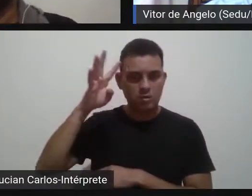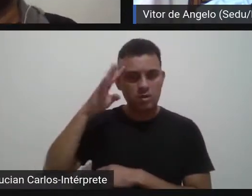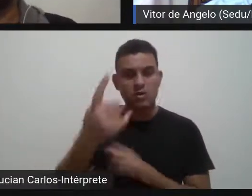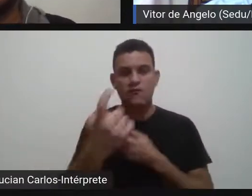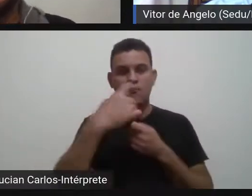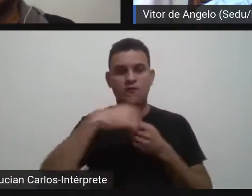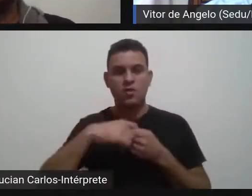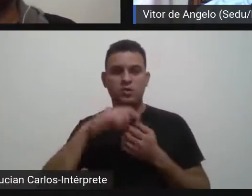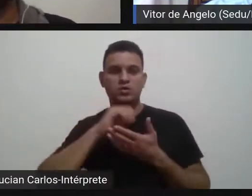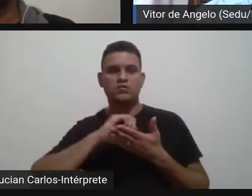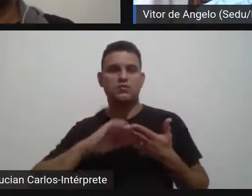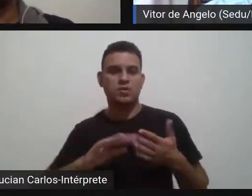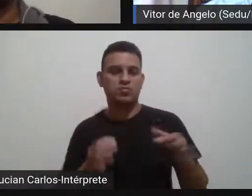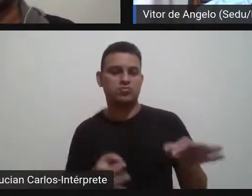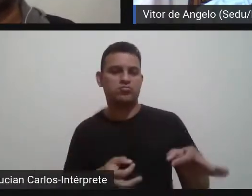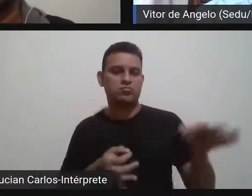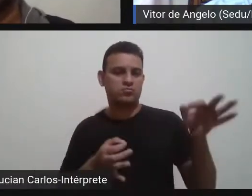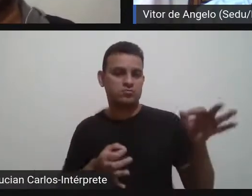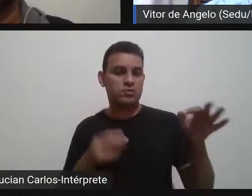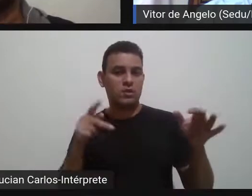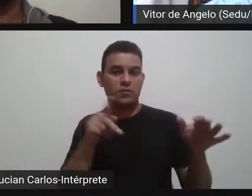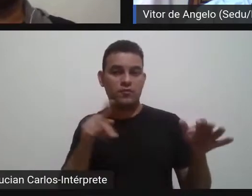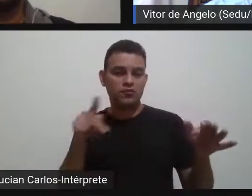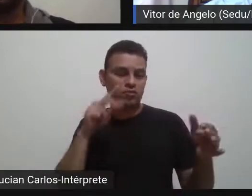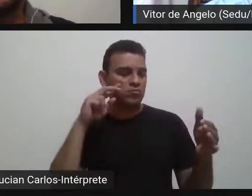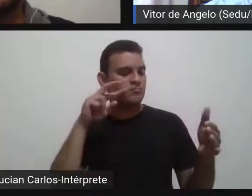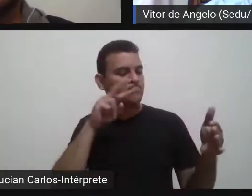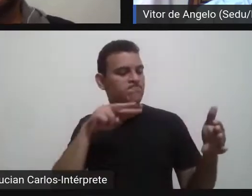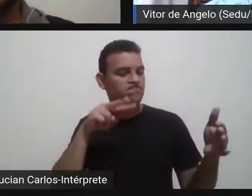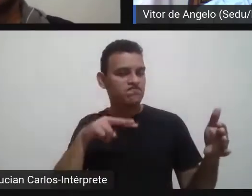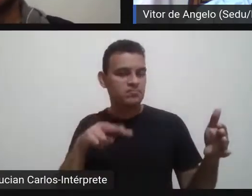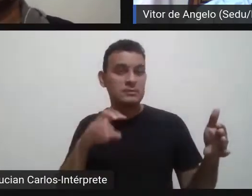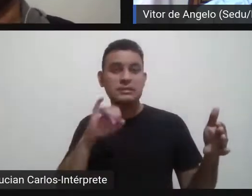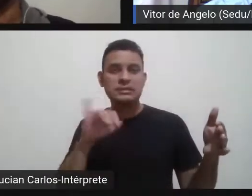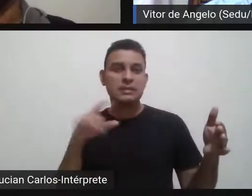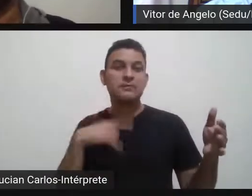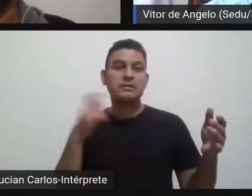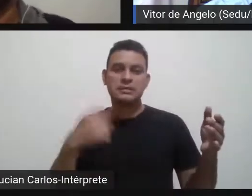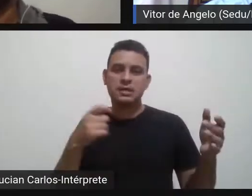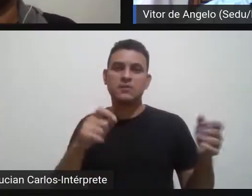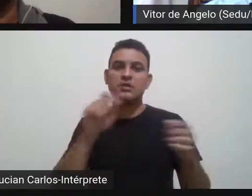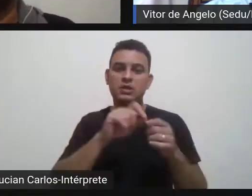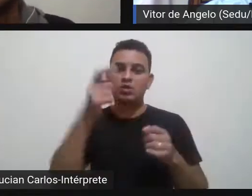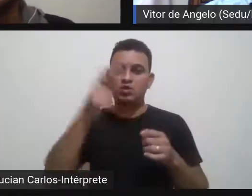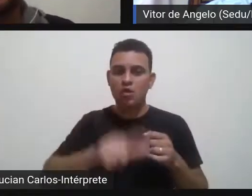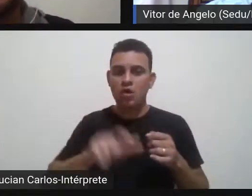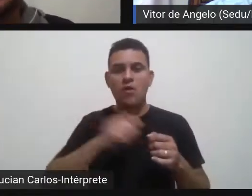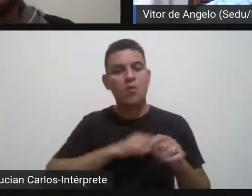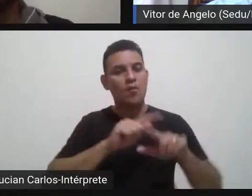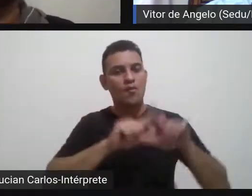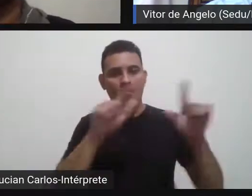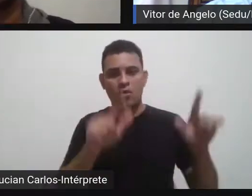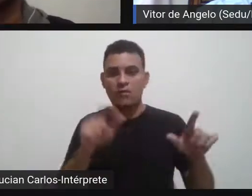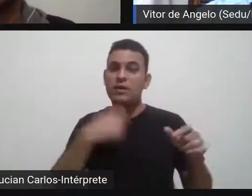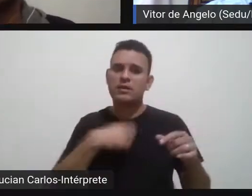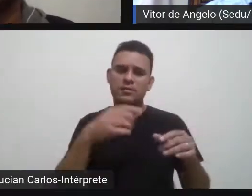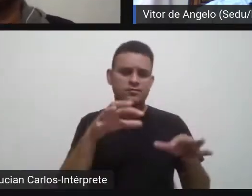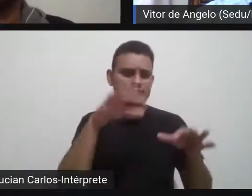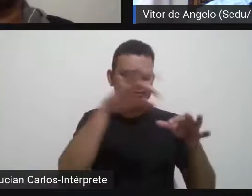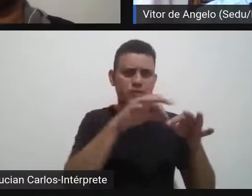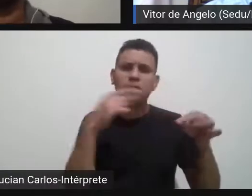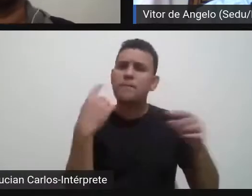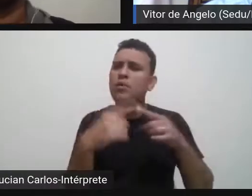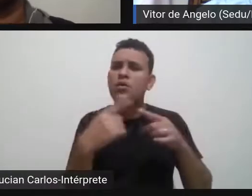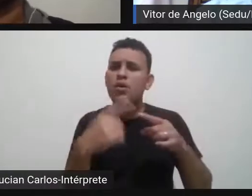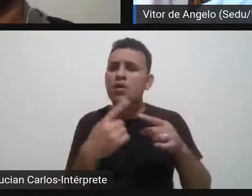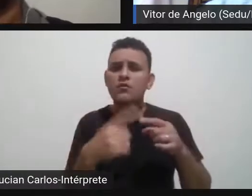retorna, entrega, e o professor vai corrigir. Se tem uma questão que precisa rever, se ele deixou em branco, vai deixar um bilhetinho, por que você